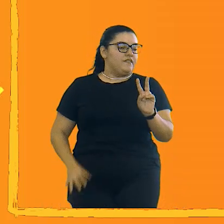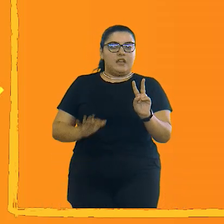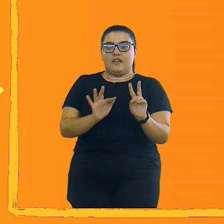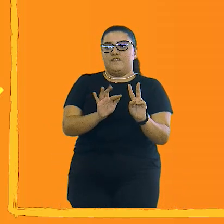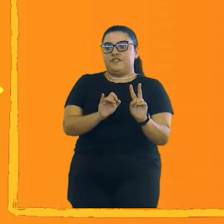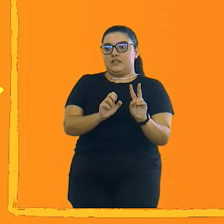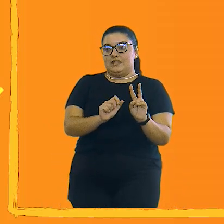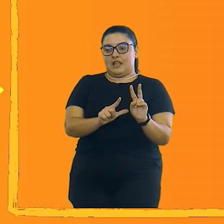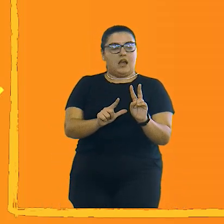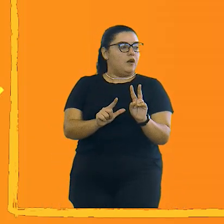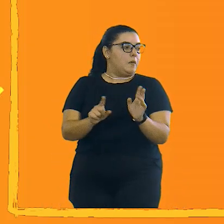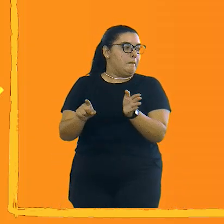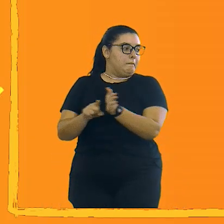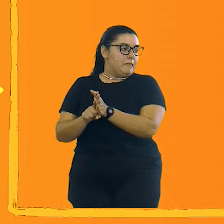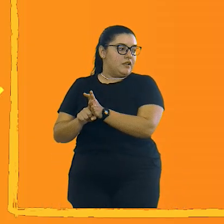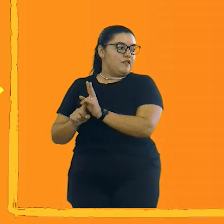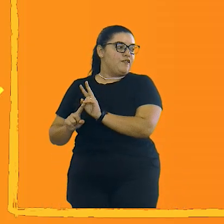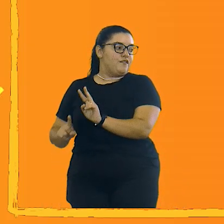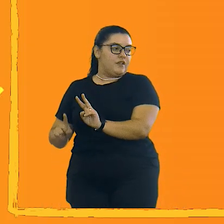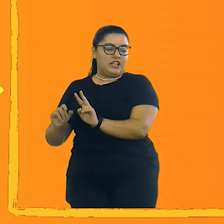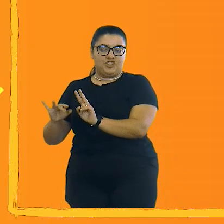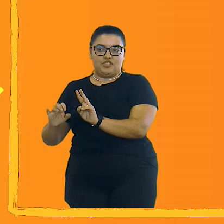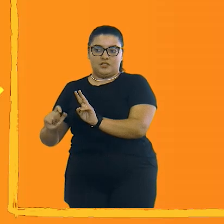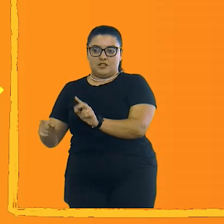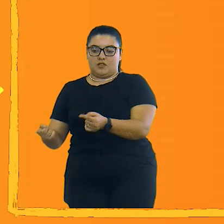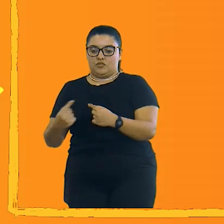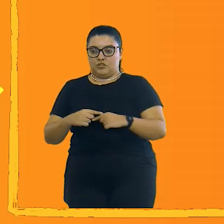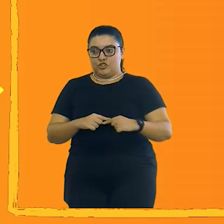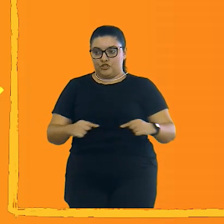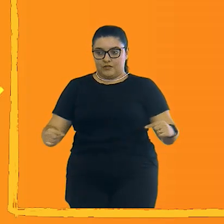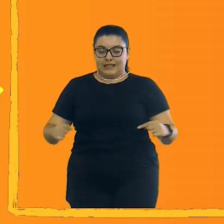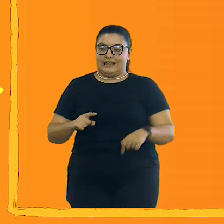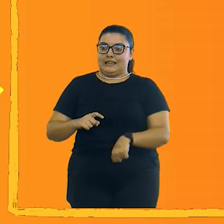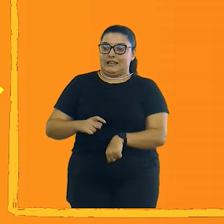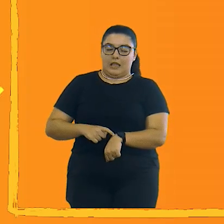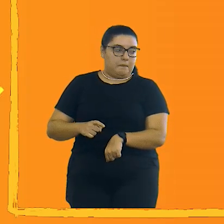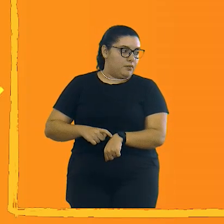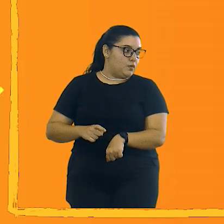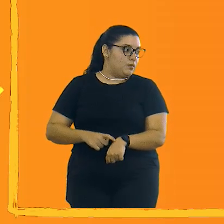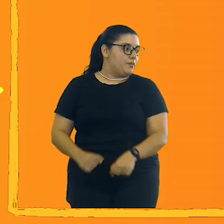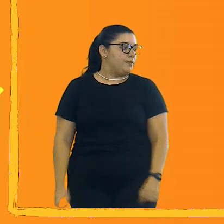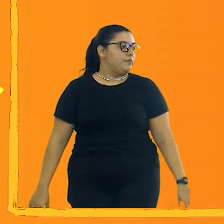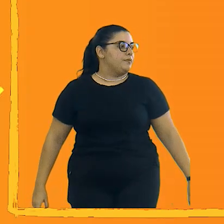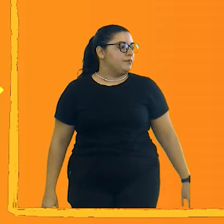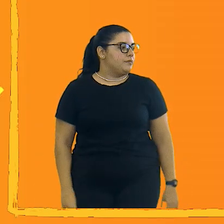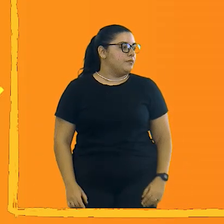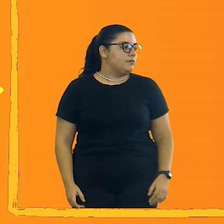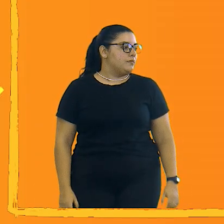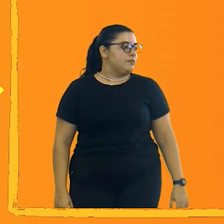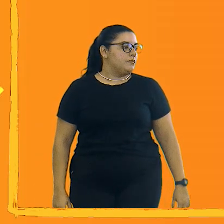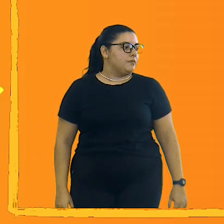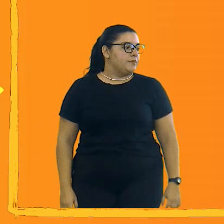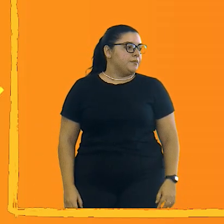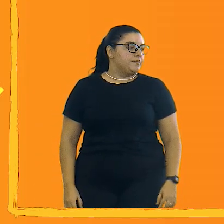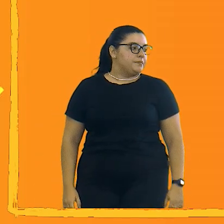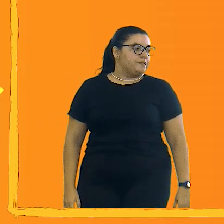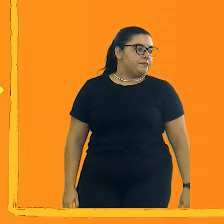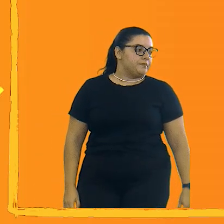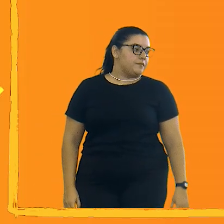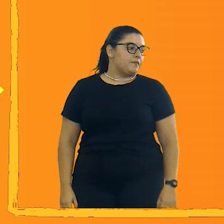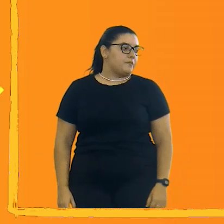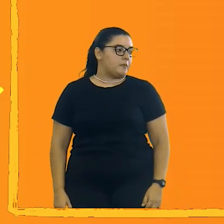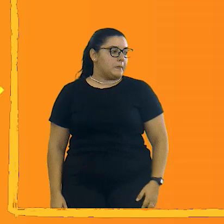pelo volume final menos volume Inicial dividido pela variação do tempo aí ele tem assim ó